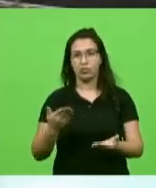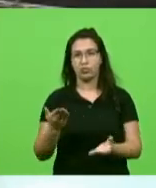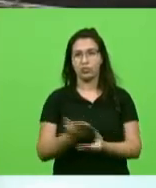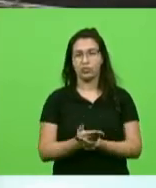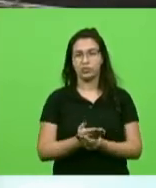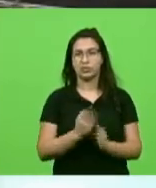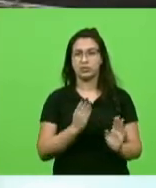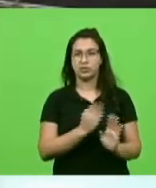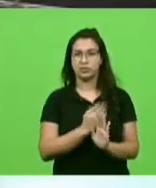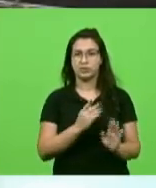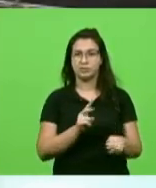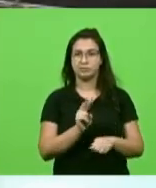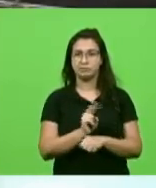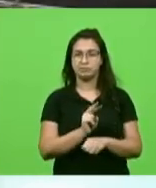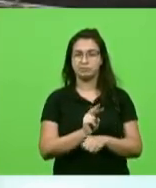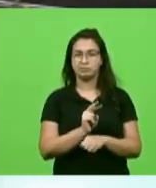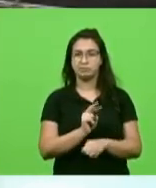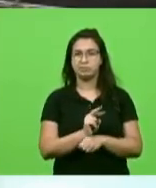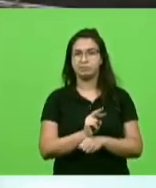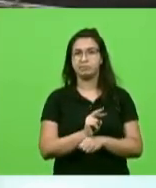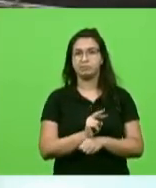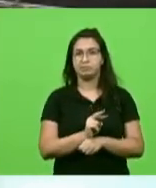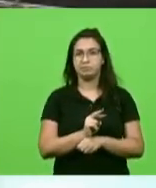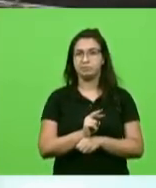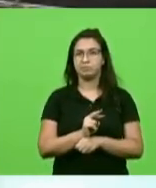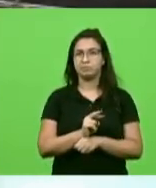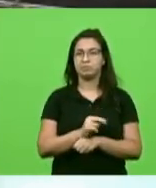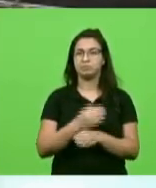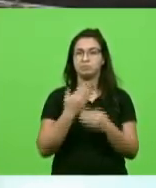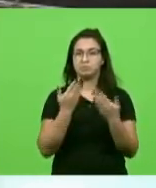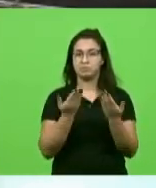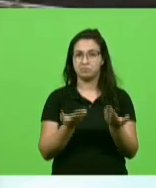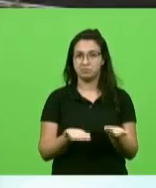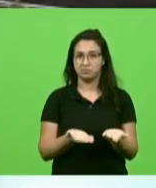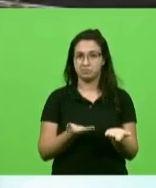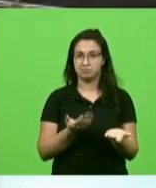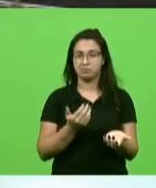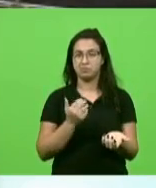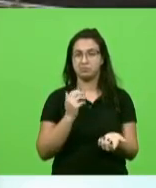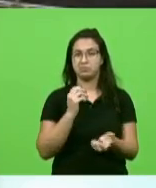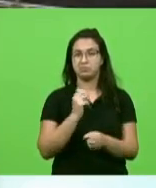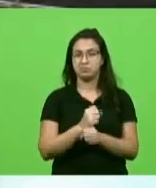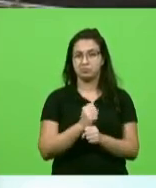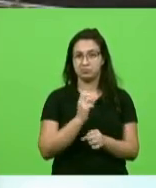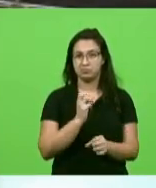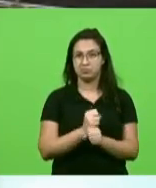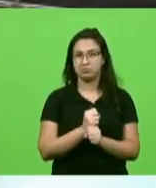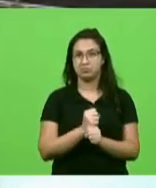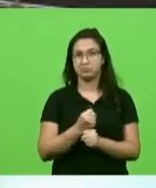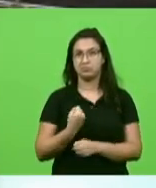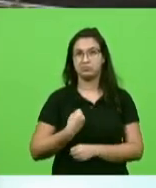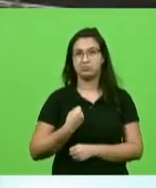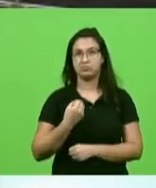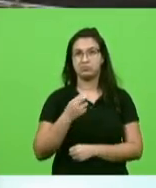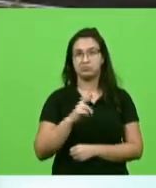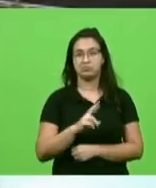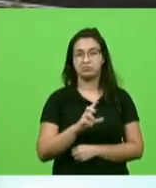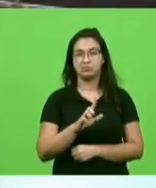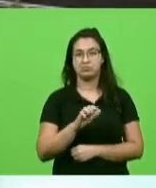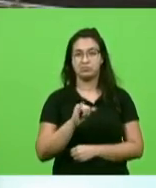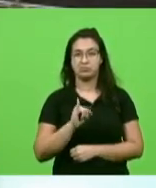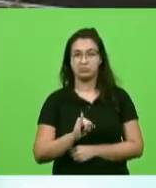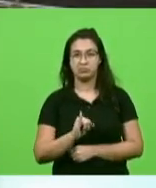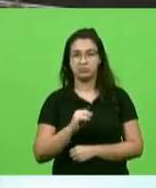da inspeção atuada naquela corte de contas sobre o número